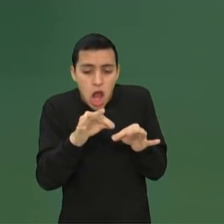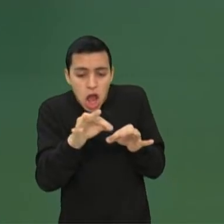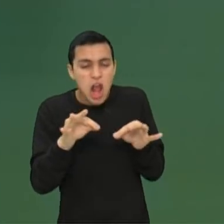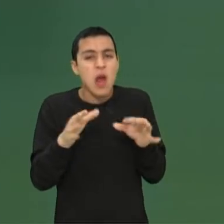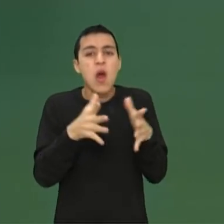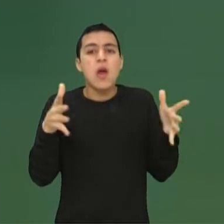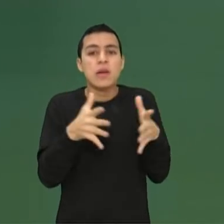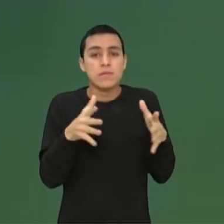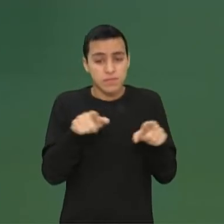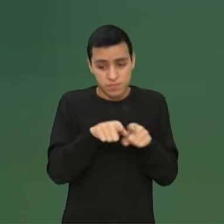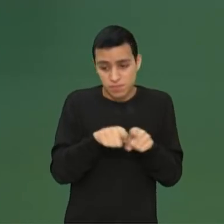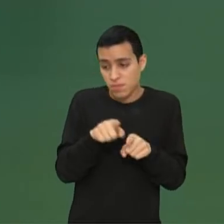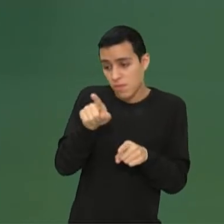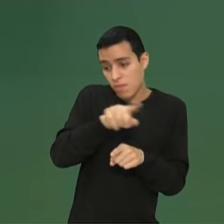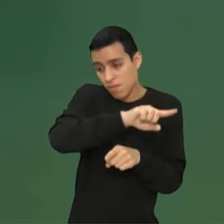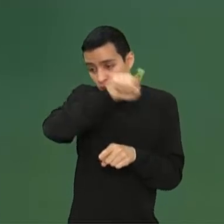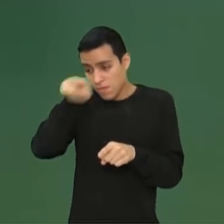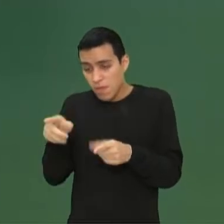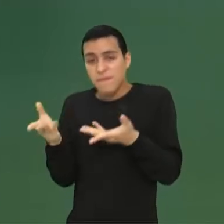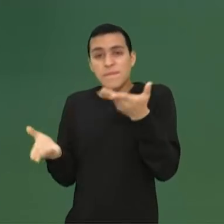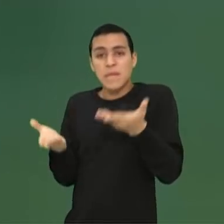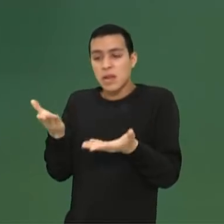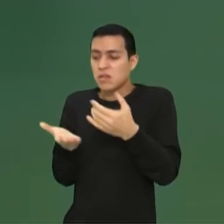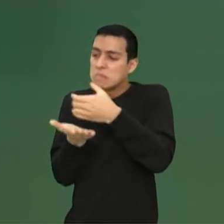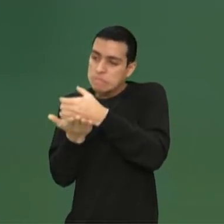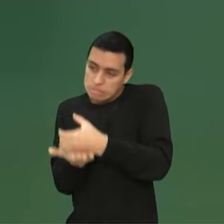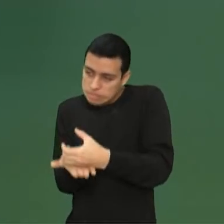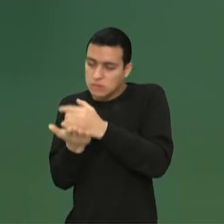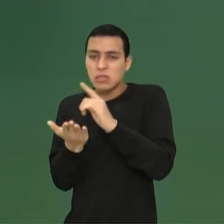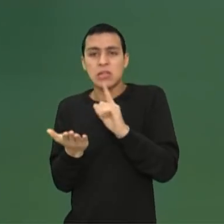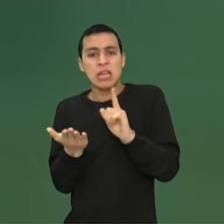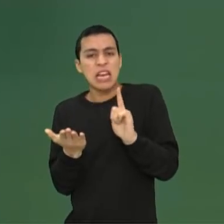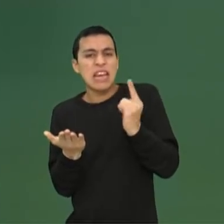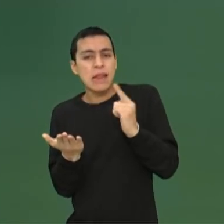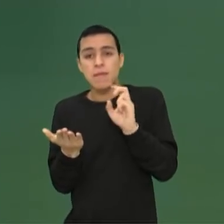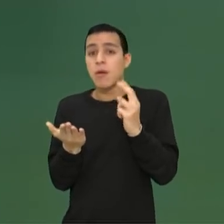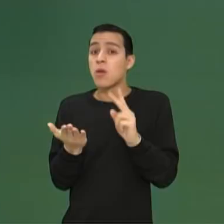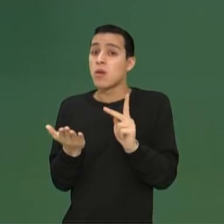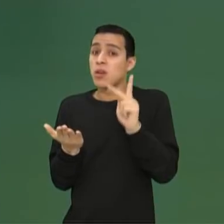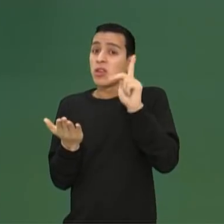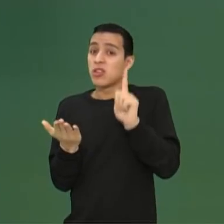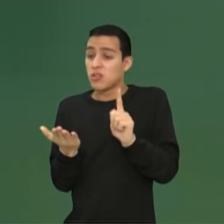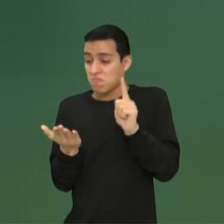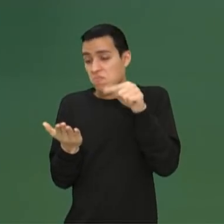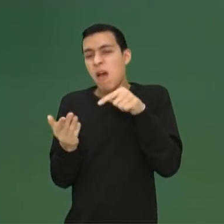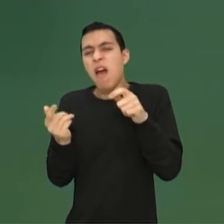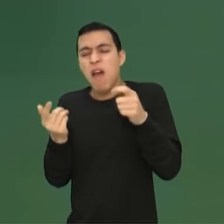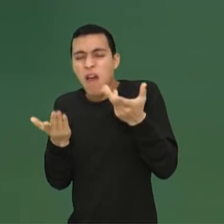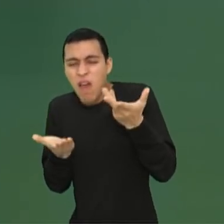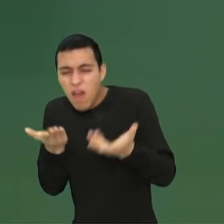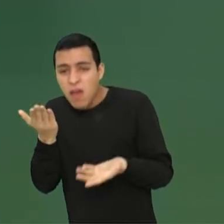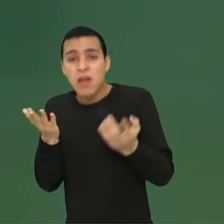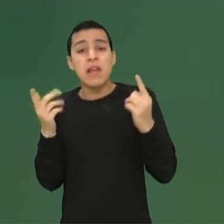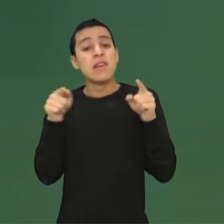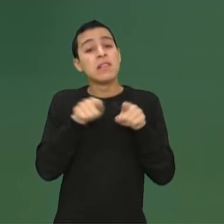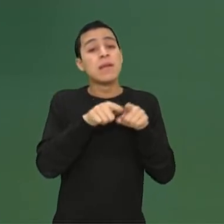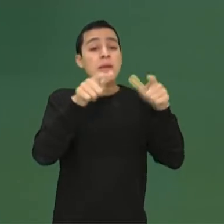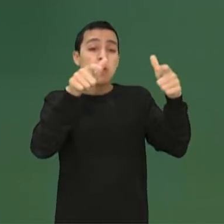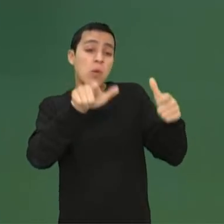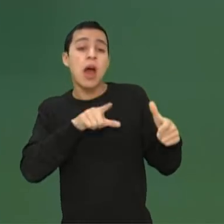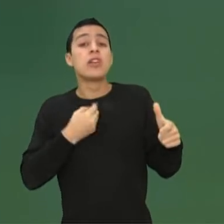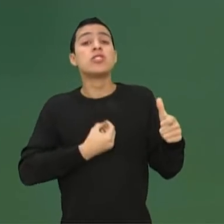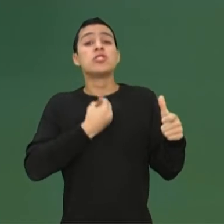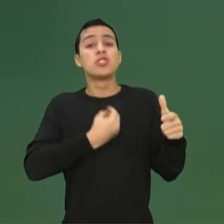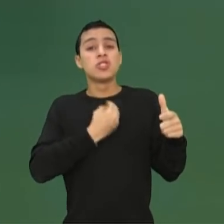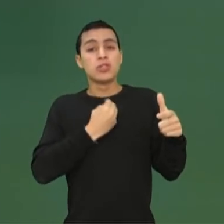eu colocar numa balança, ele pode ter tantos gramas ou quilos, então eu consegui medir. E ele ocupa um lugar no